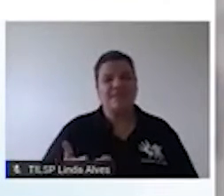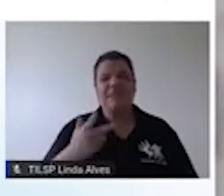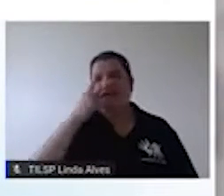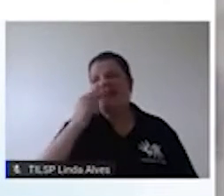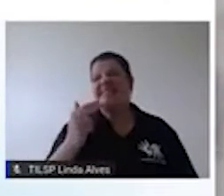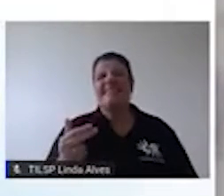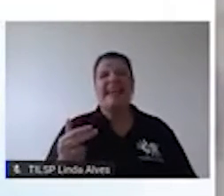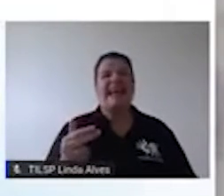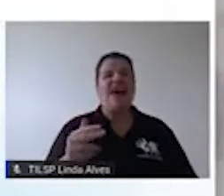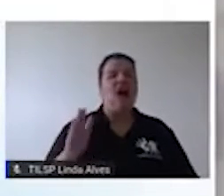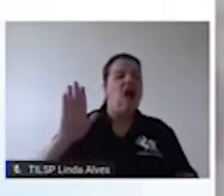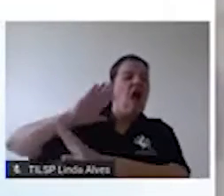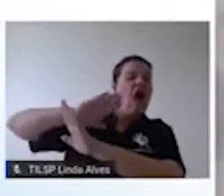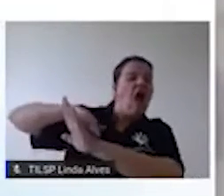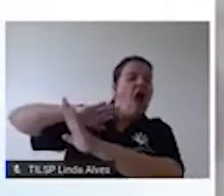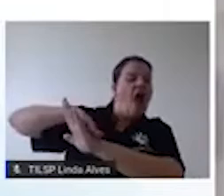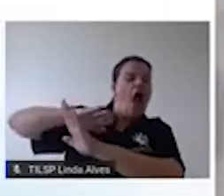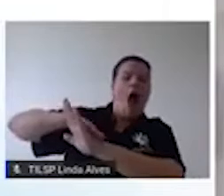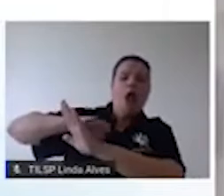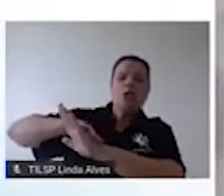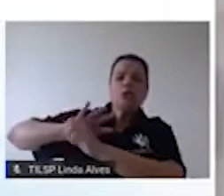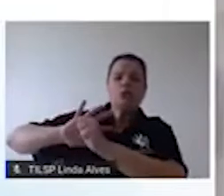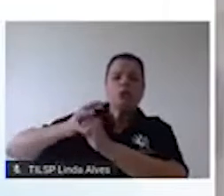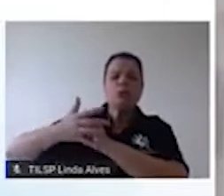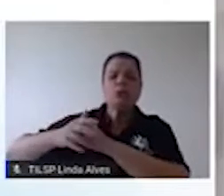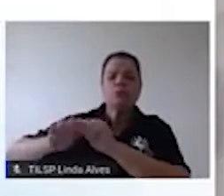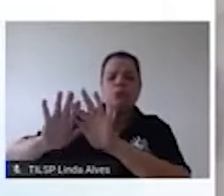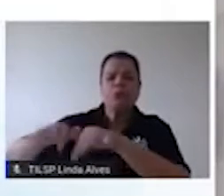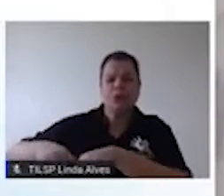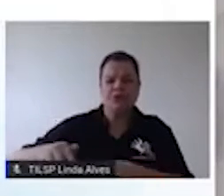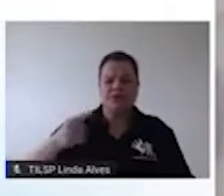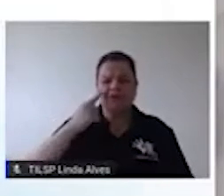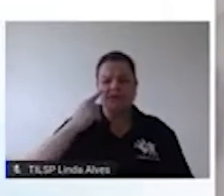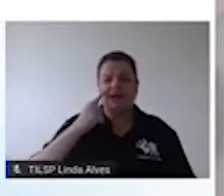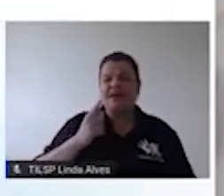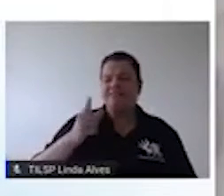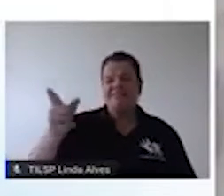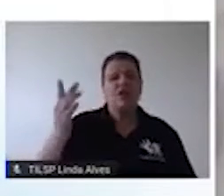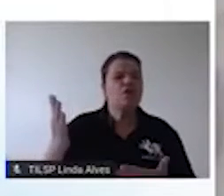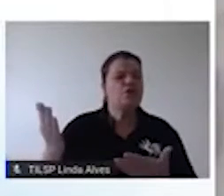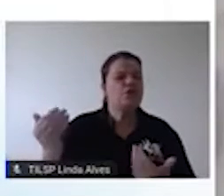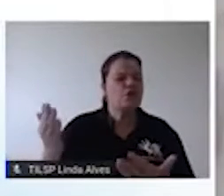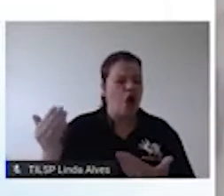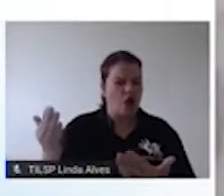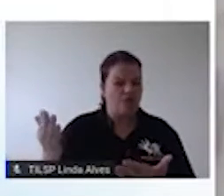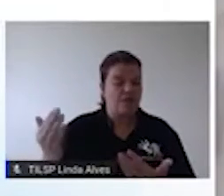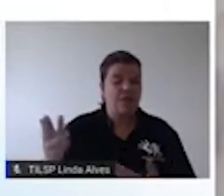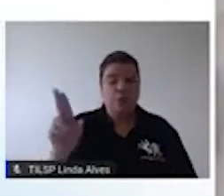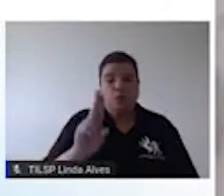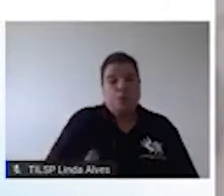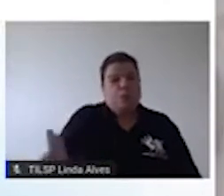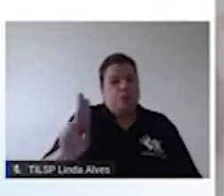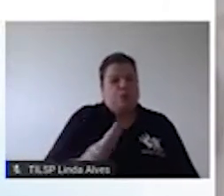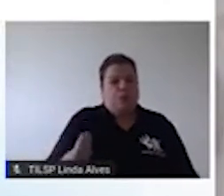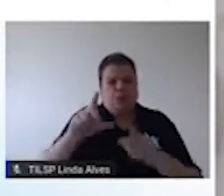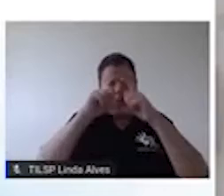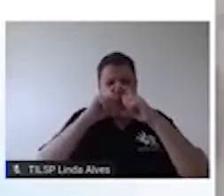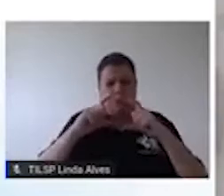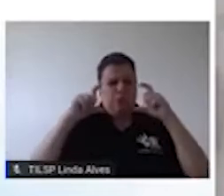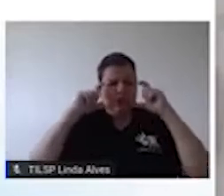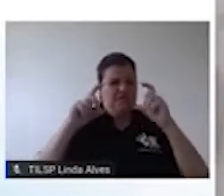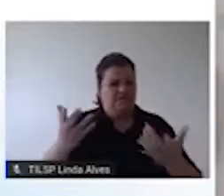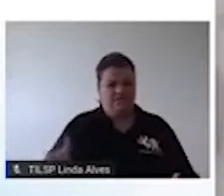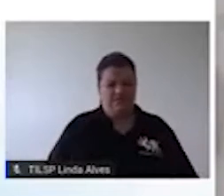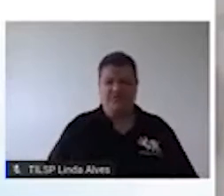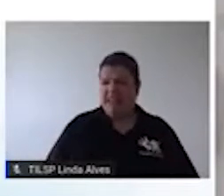falsa impressão, principalmente por parte de camadas mais jovens da população, não é? Que desistiram,